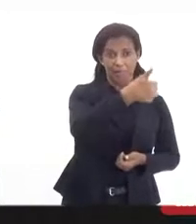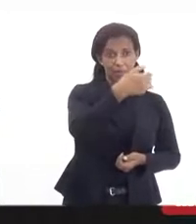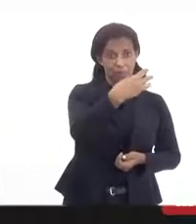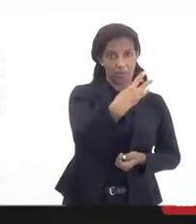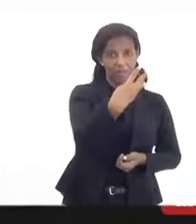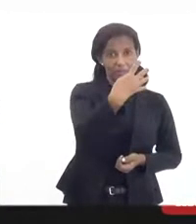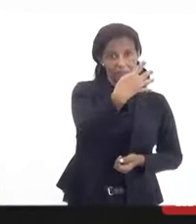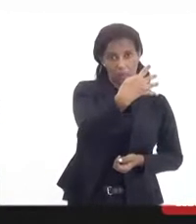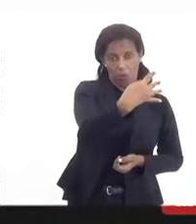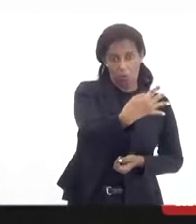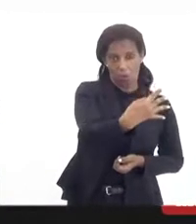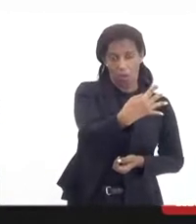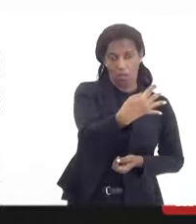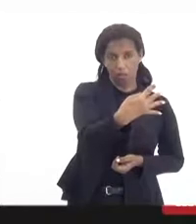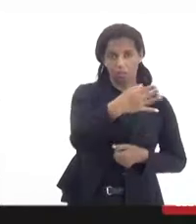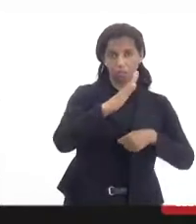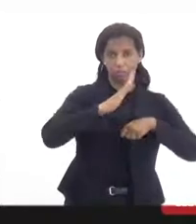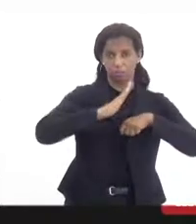134